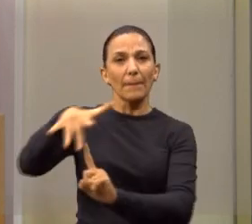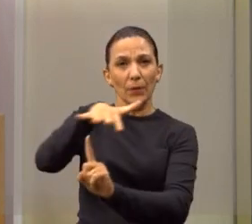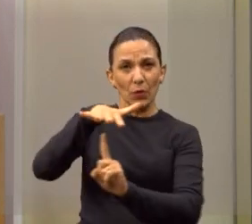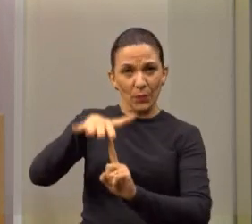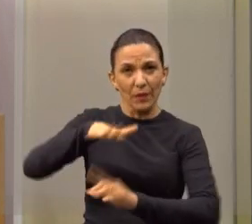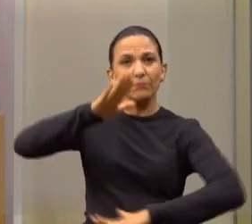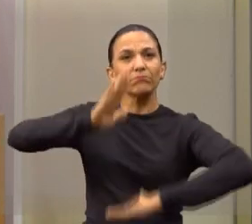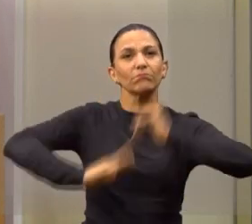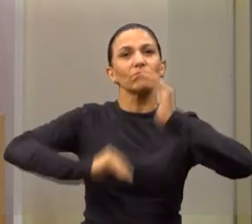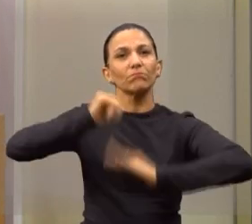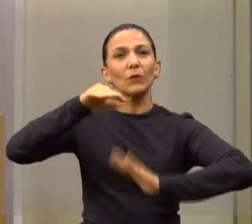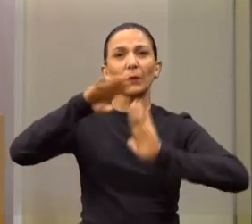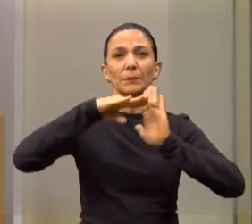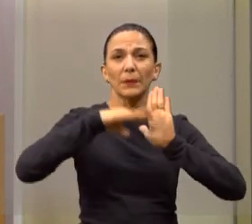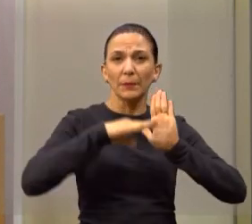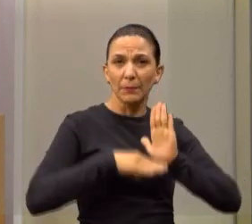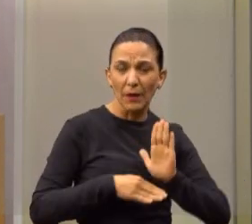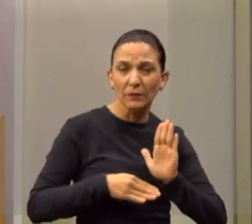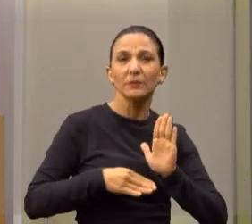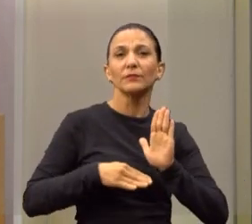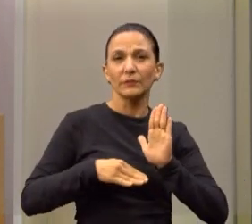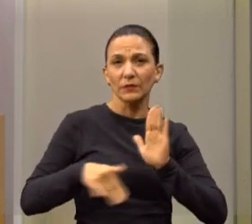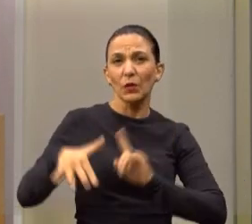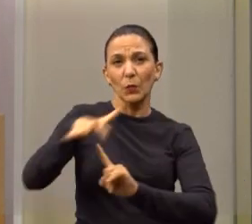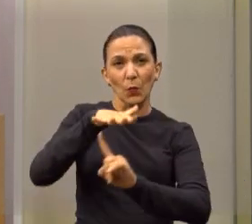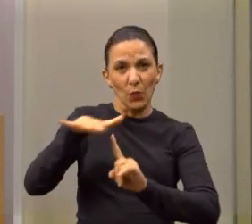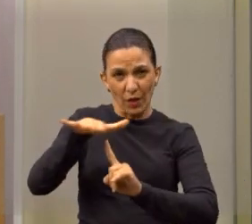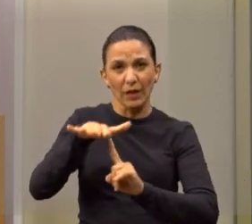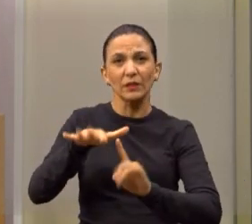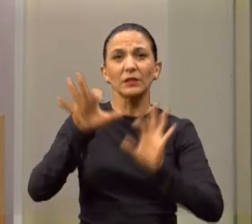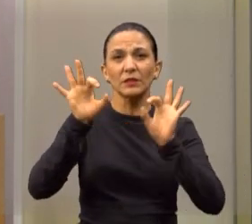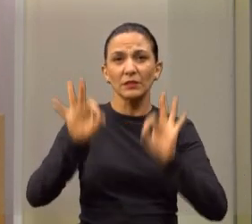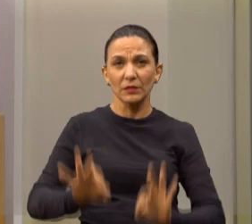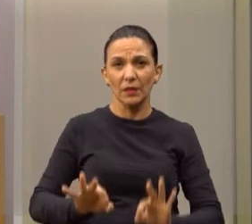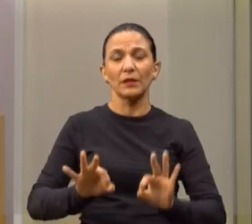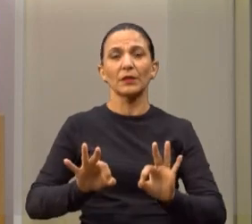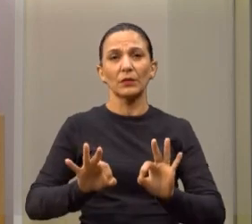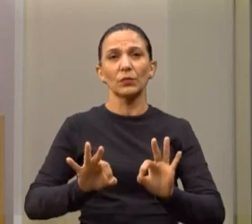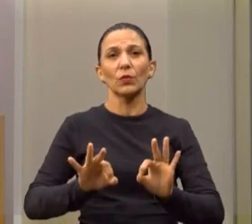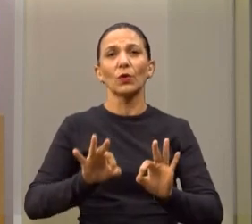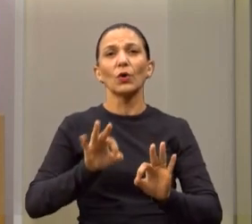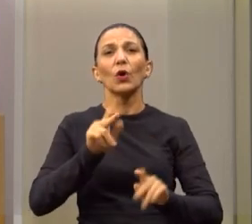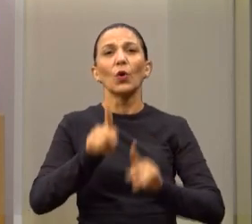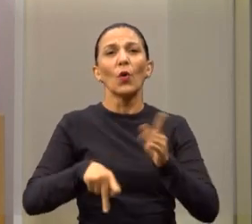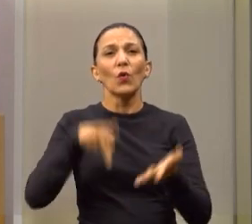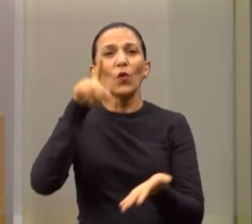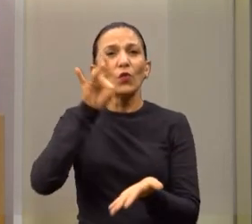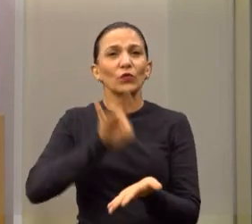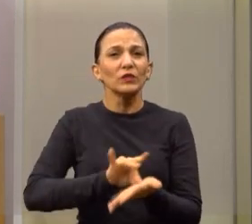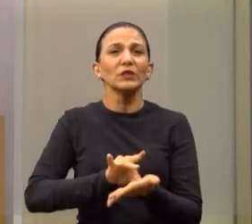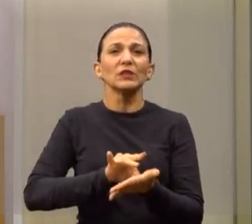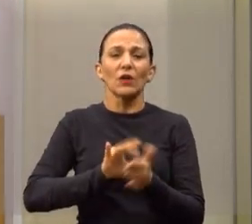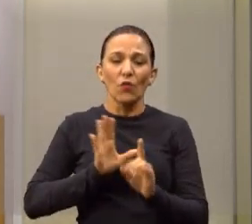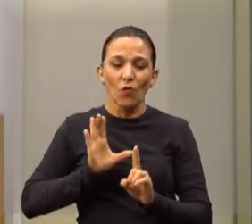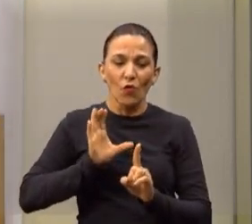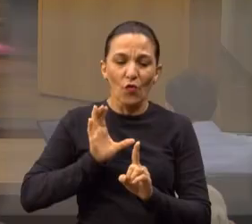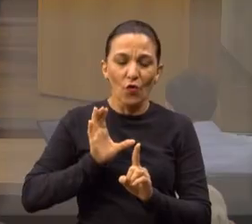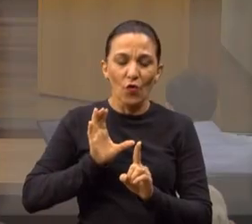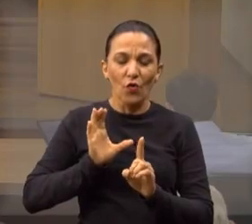e agir nas pautas ambientais e de proteção aos povos originários. Muito obrigado, encerro por aqui.